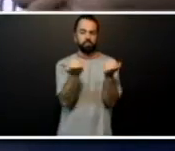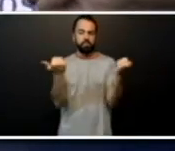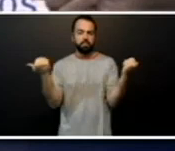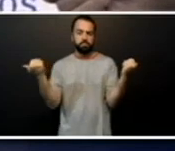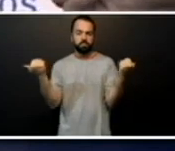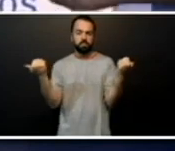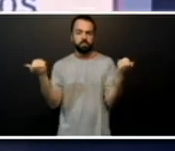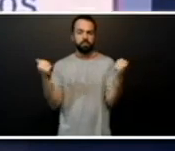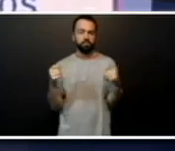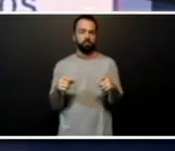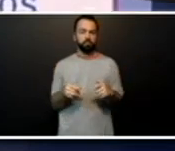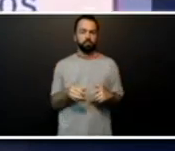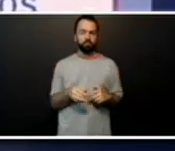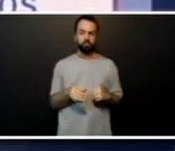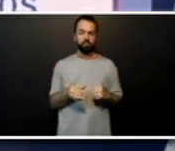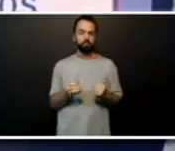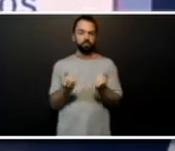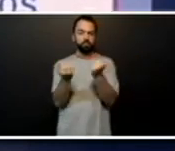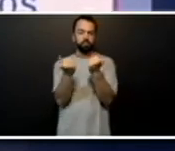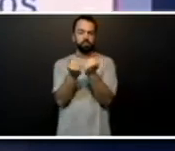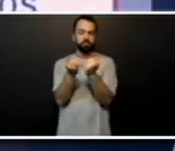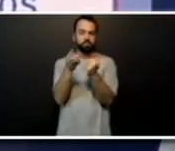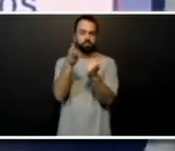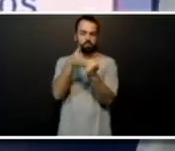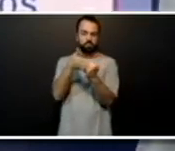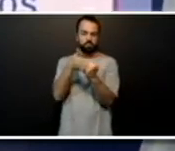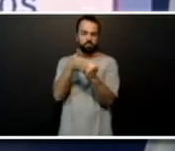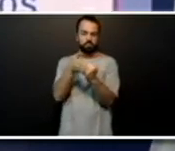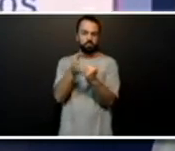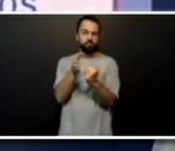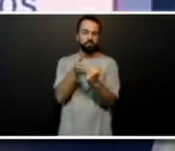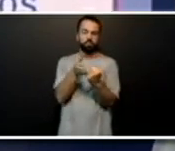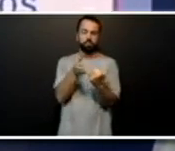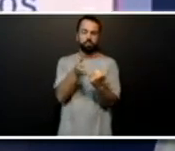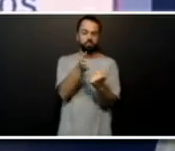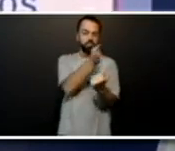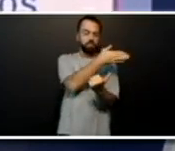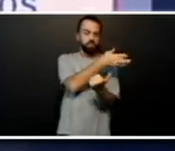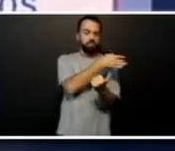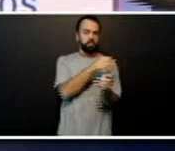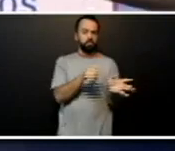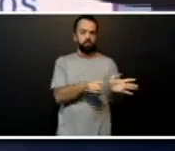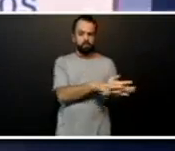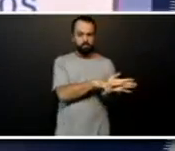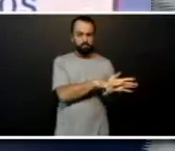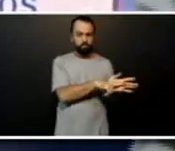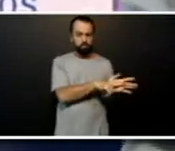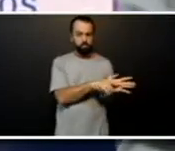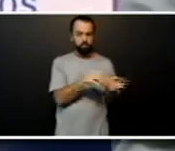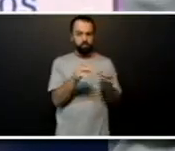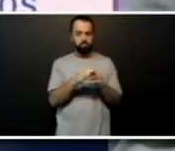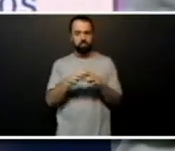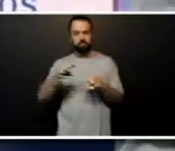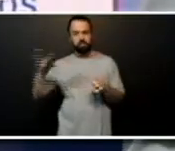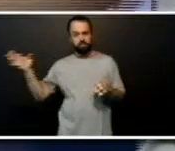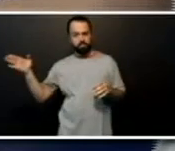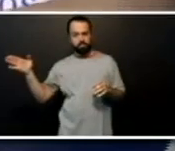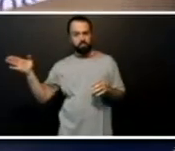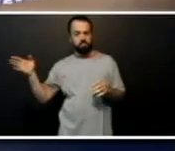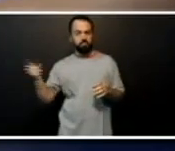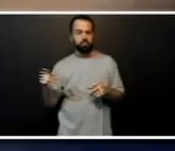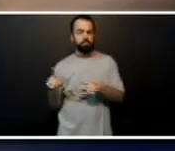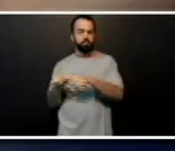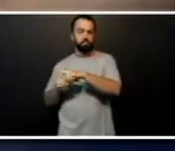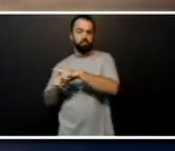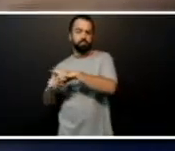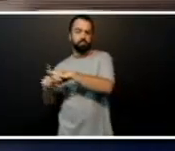Observem que na reta, negativos sempre vão estar para lá. Para a direita